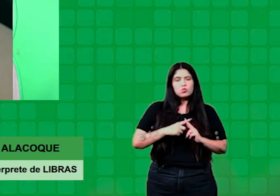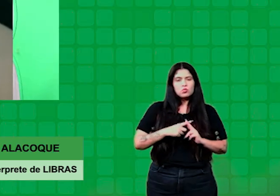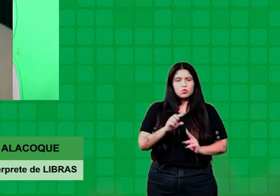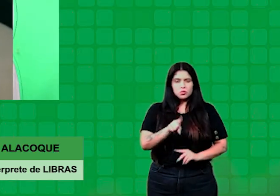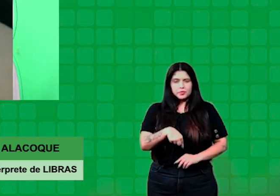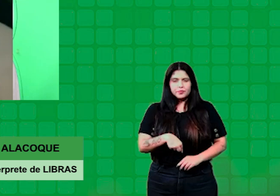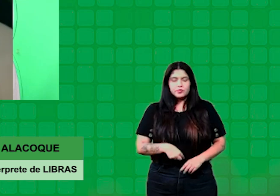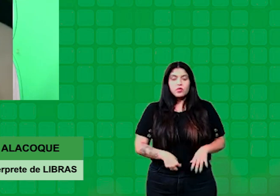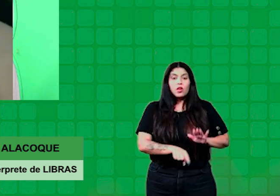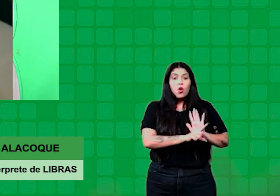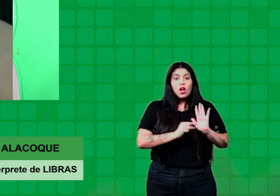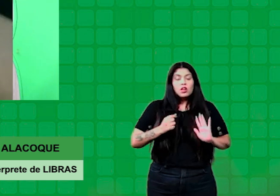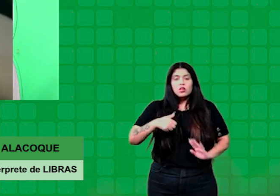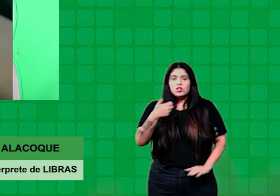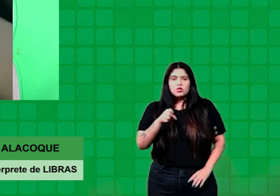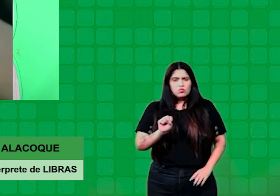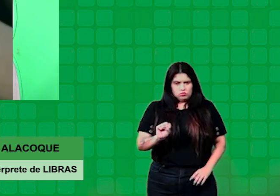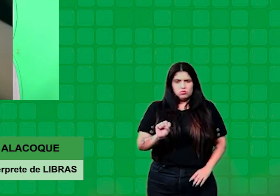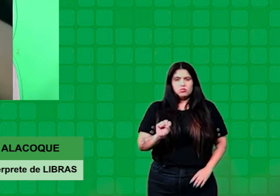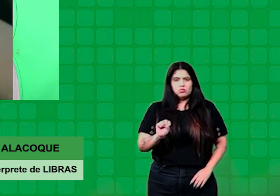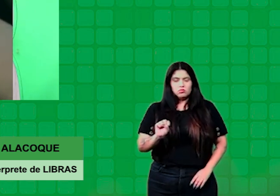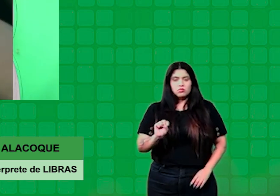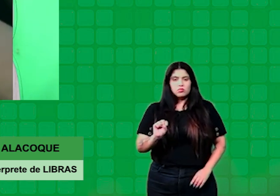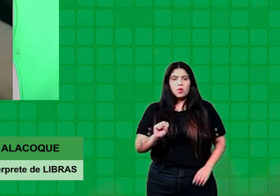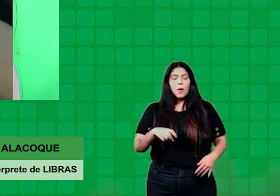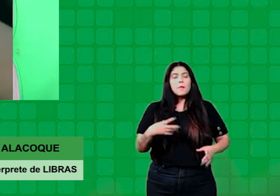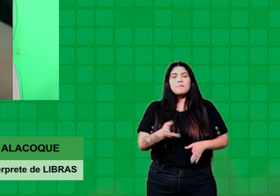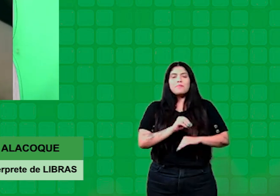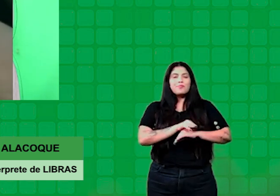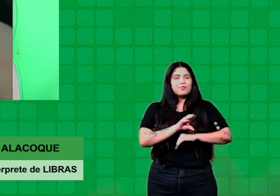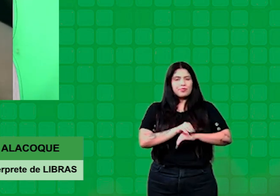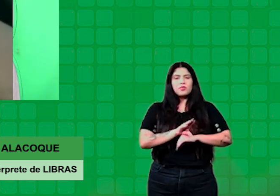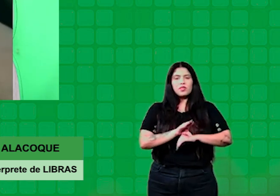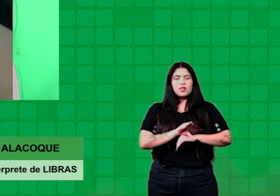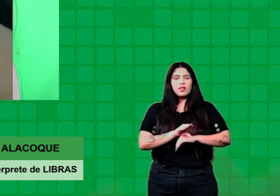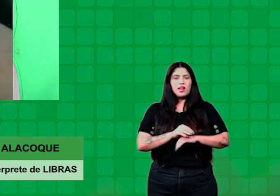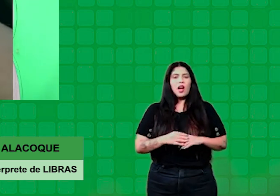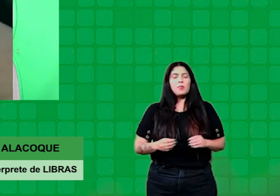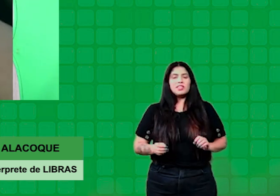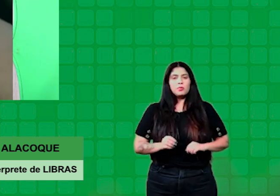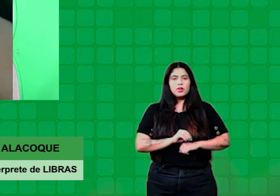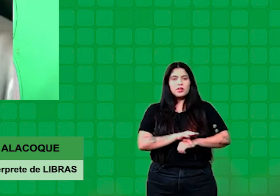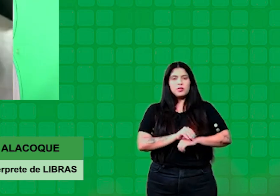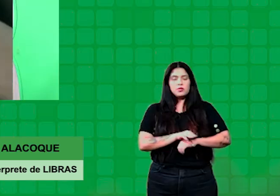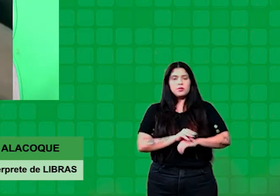No artigo 18, a minha sugestão é que se acrescente